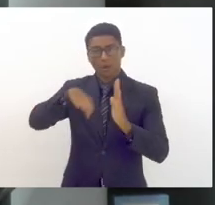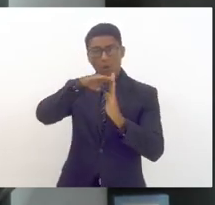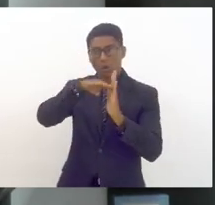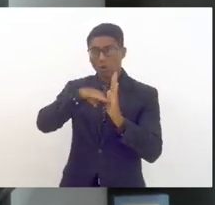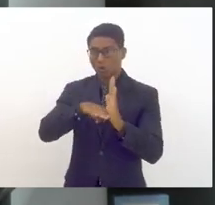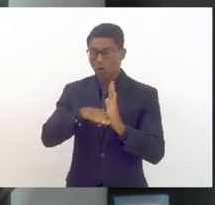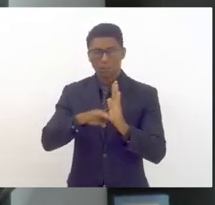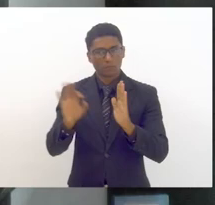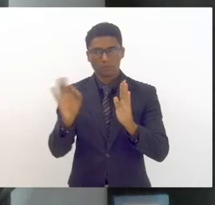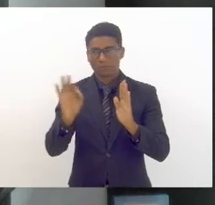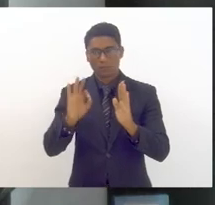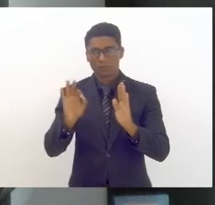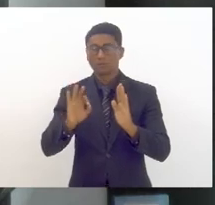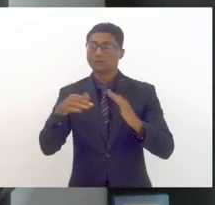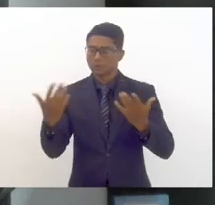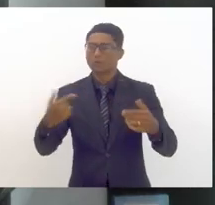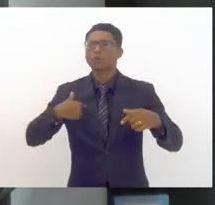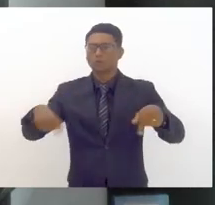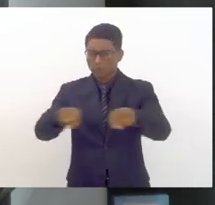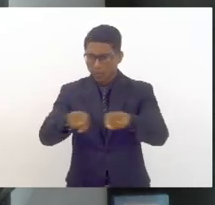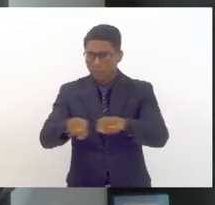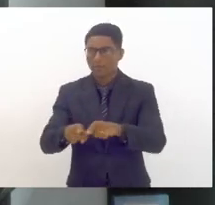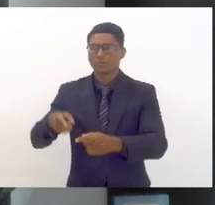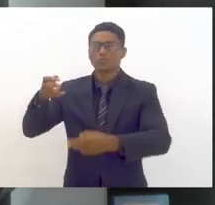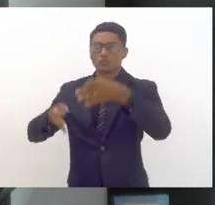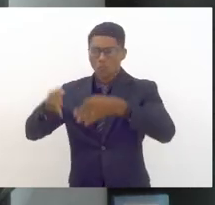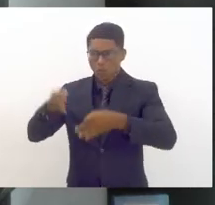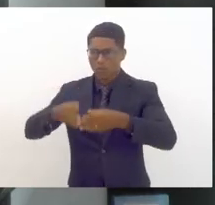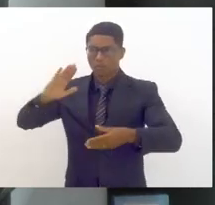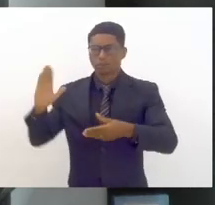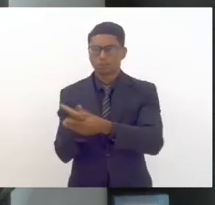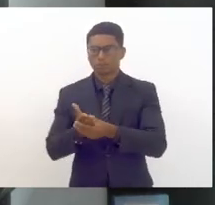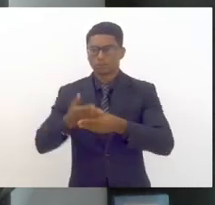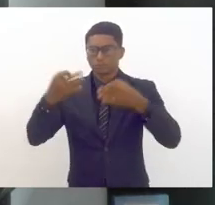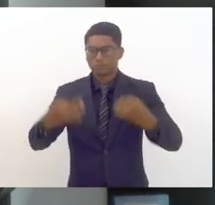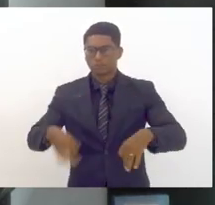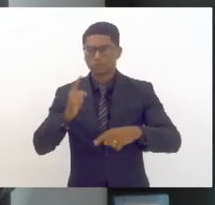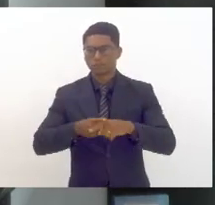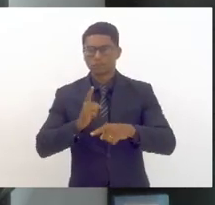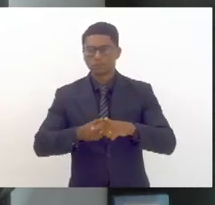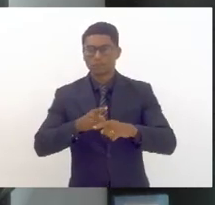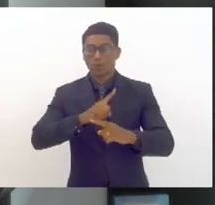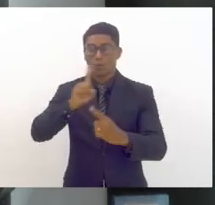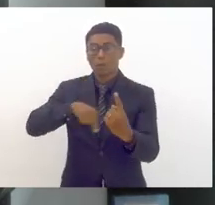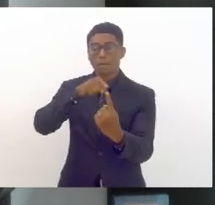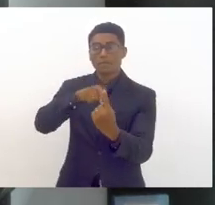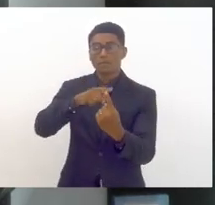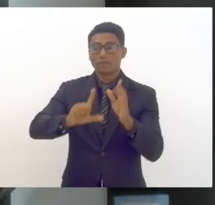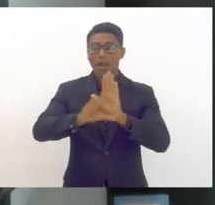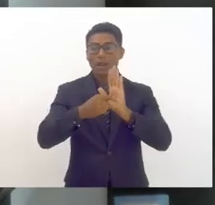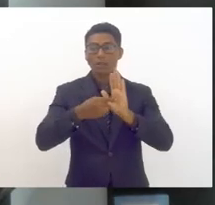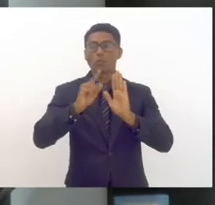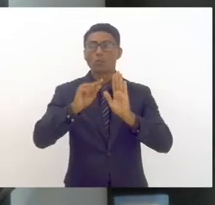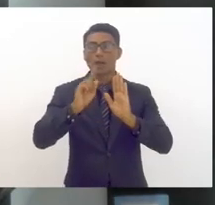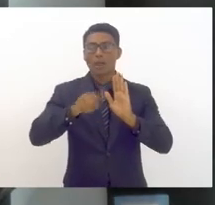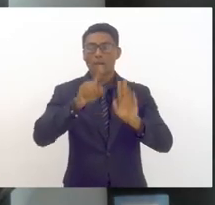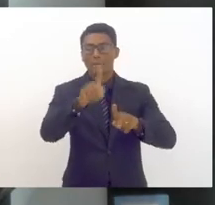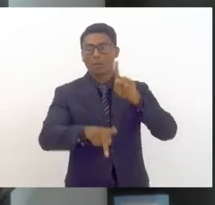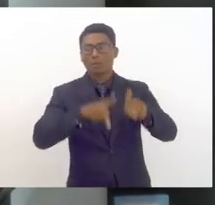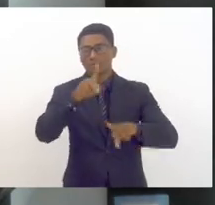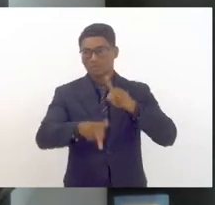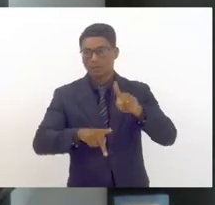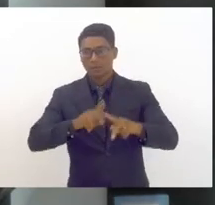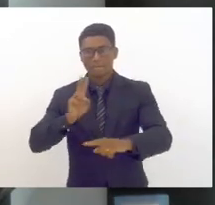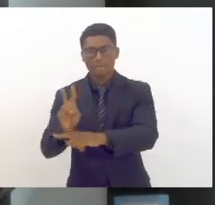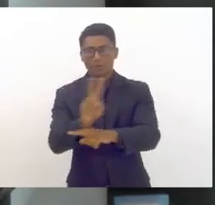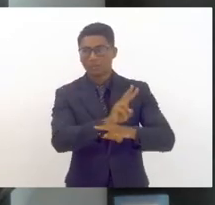também brigar em juízo, porque a intenção da lei é a proteção da população, e eu não vou abrir mão